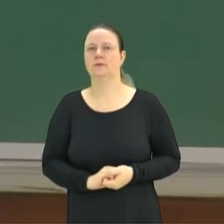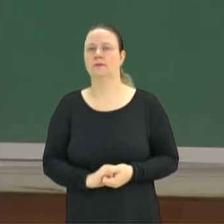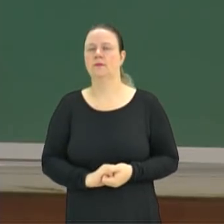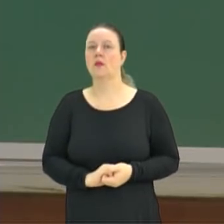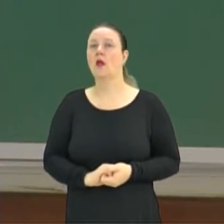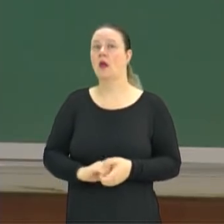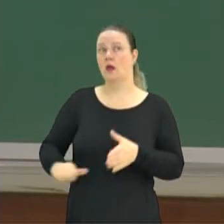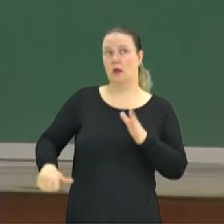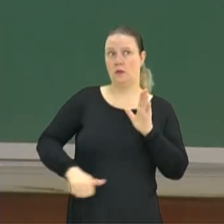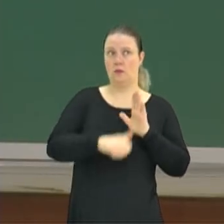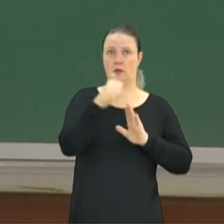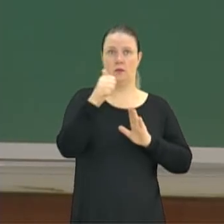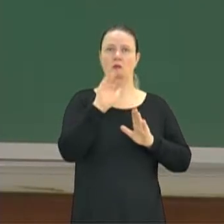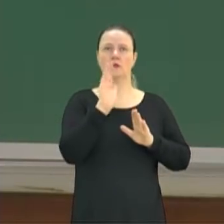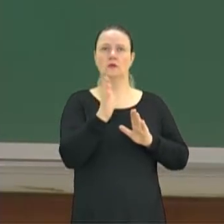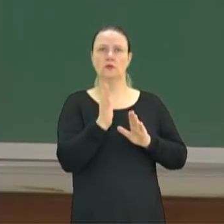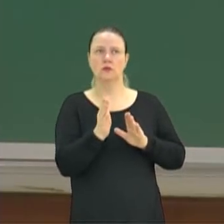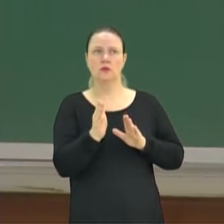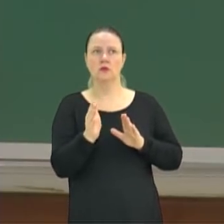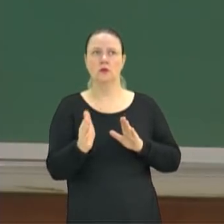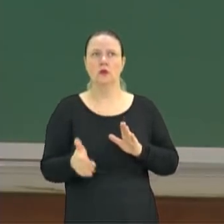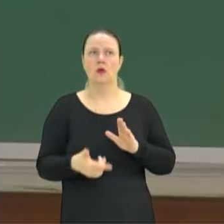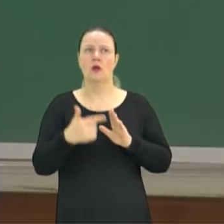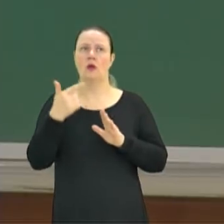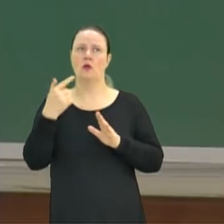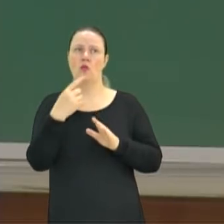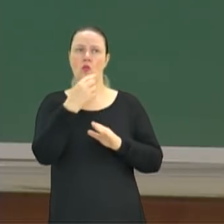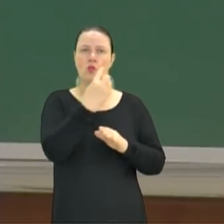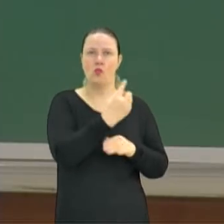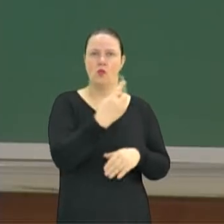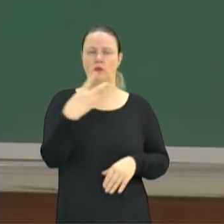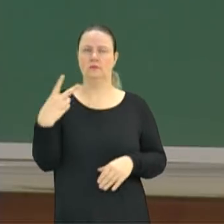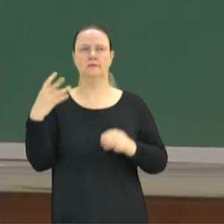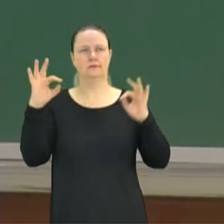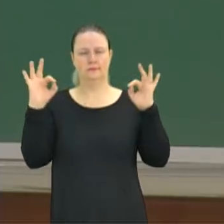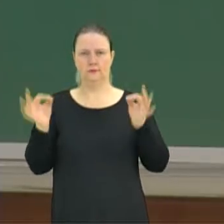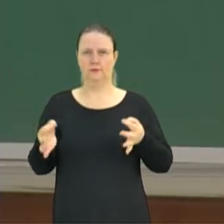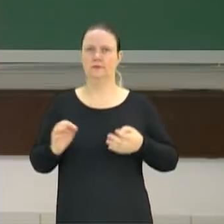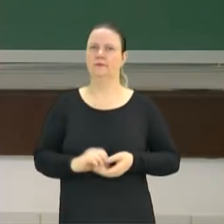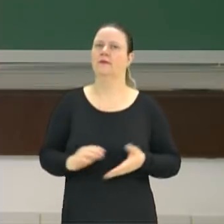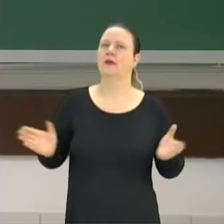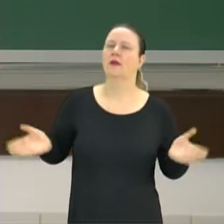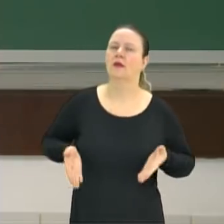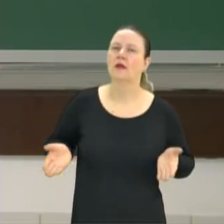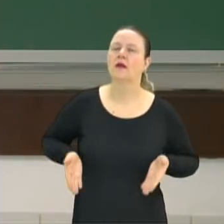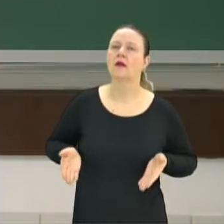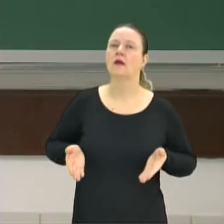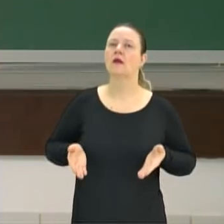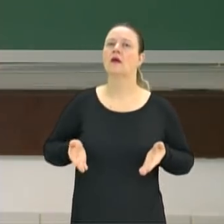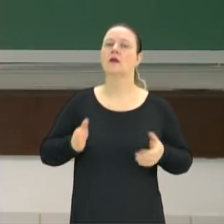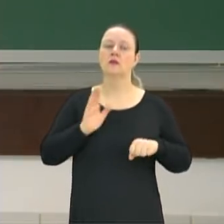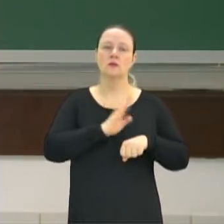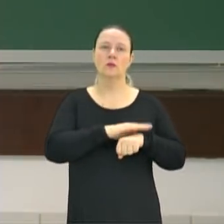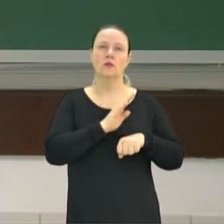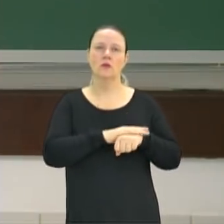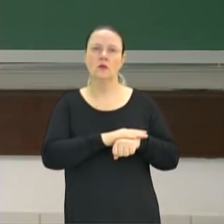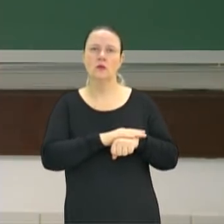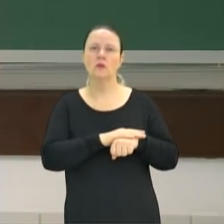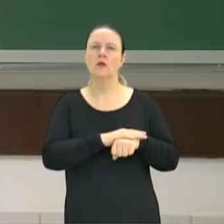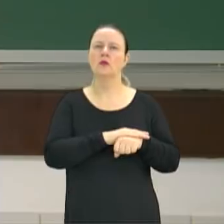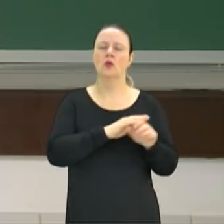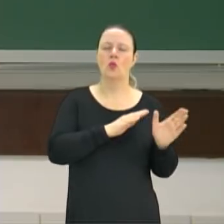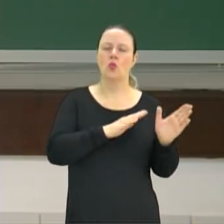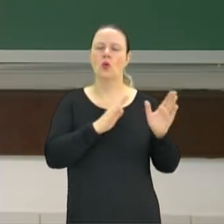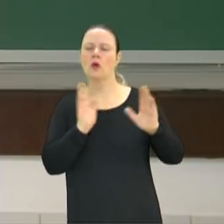identificou a primeira, a segunda nem importava, porque só tinha uma alternativa que podia ser dessa forma. Gente, então essa parte de teia, de cadeia